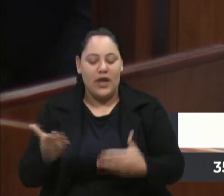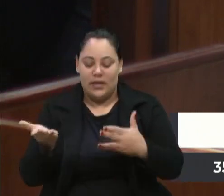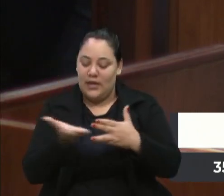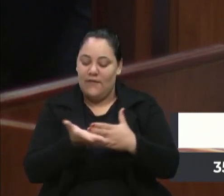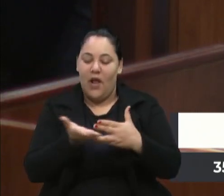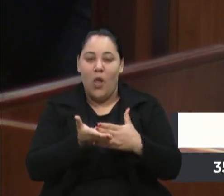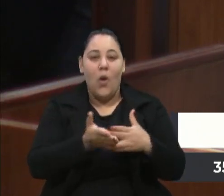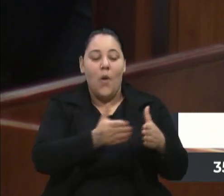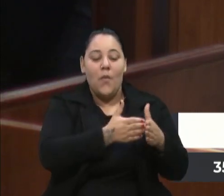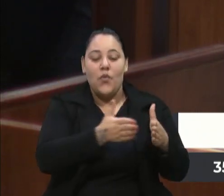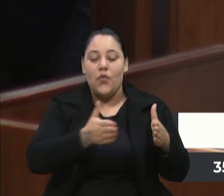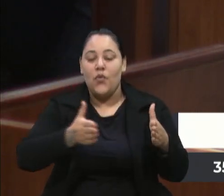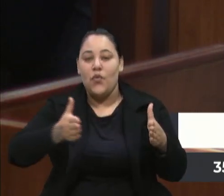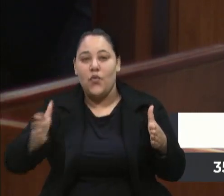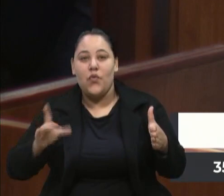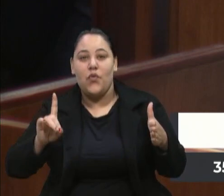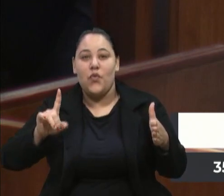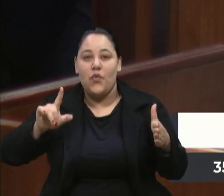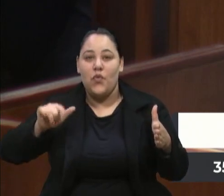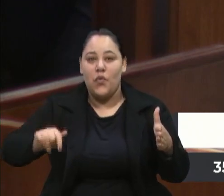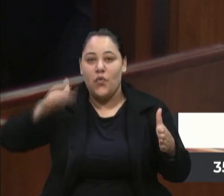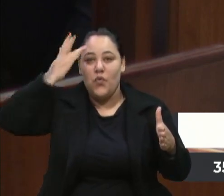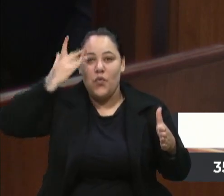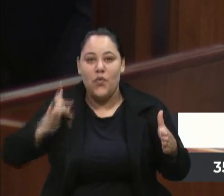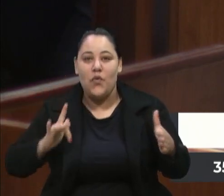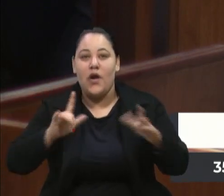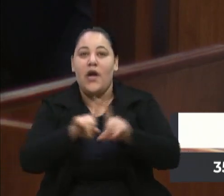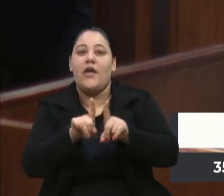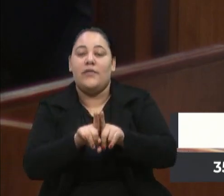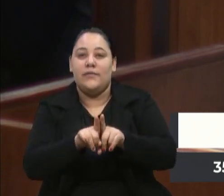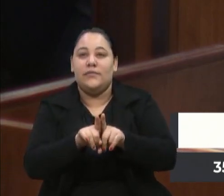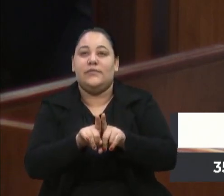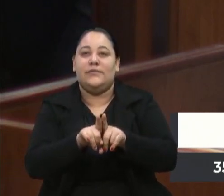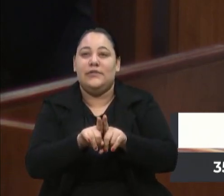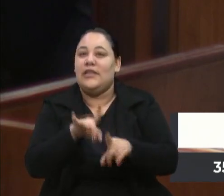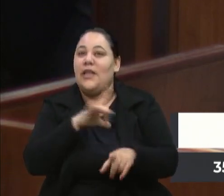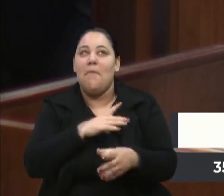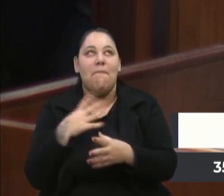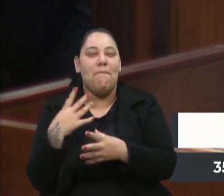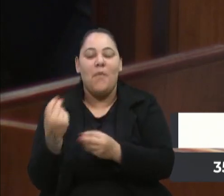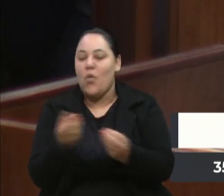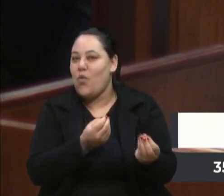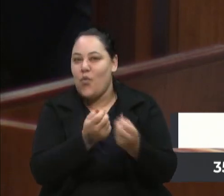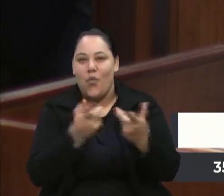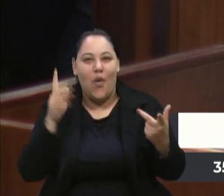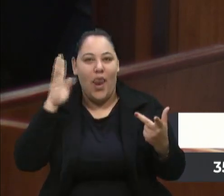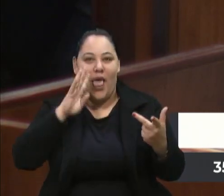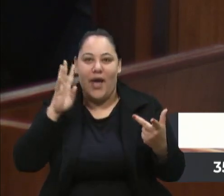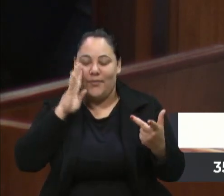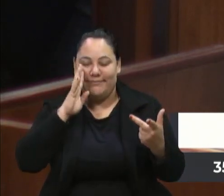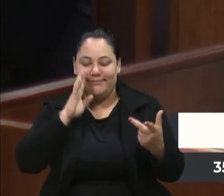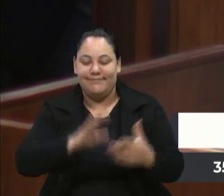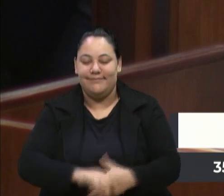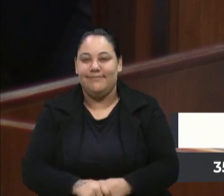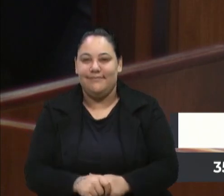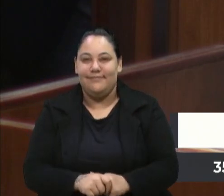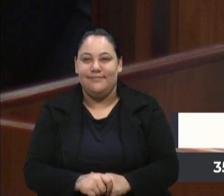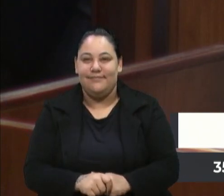17 dias, e está, então, repleta de atrações para recebê-los.